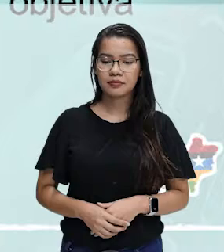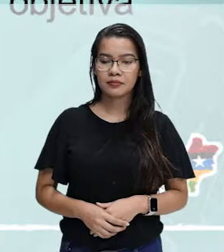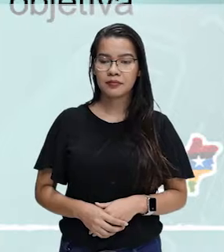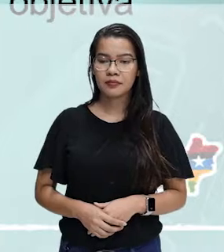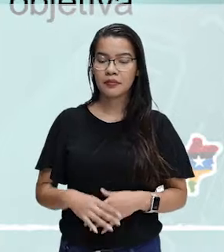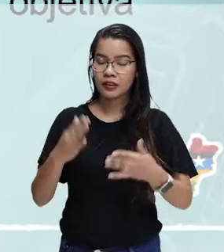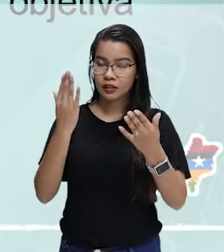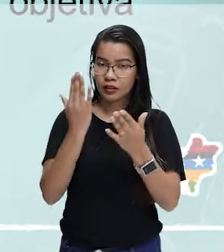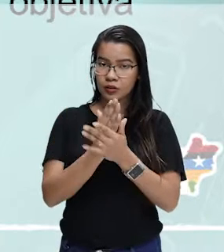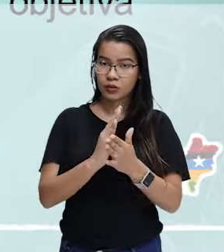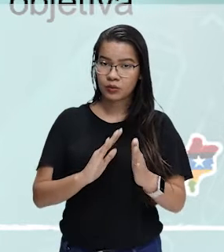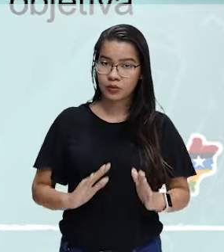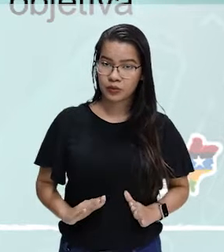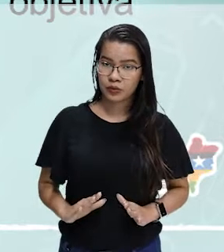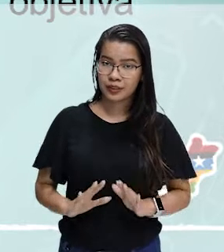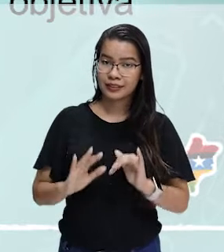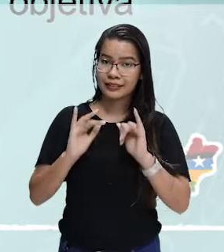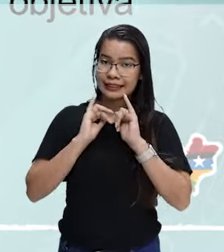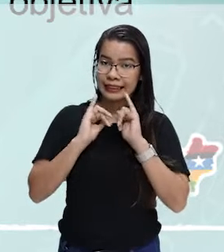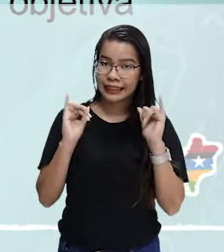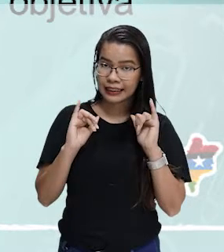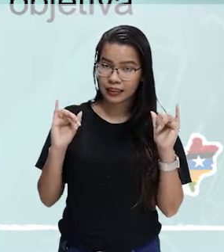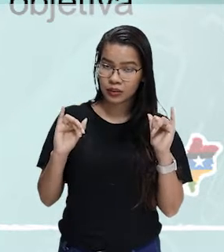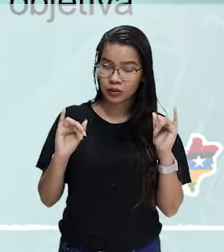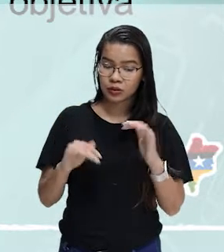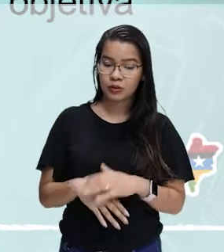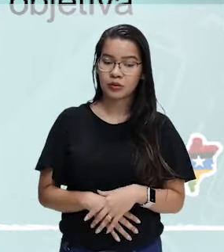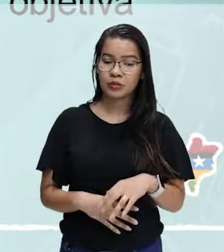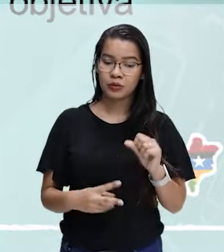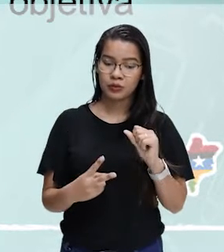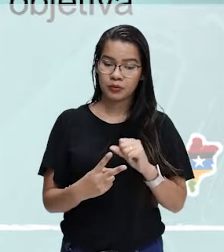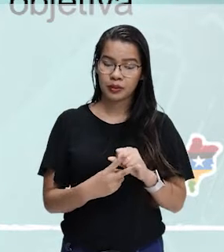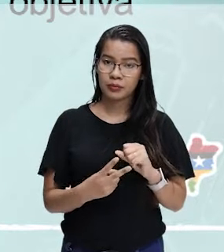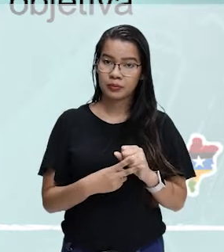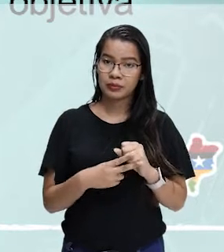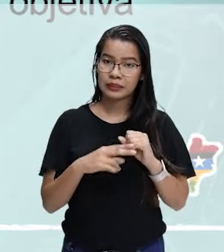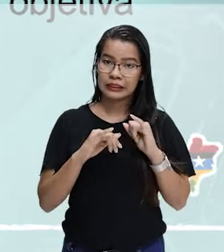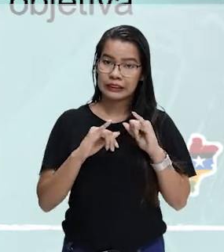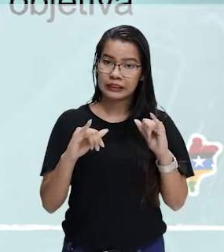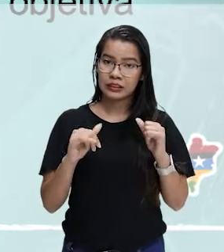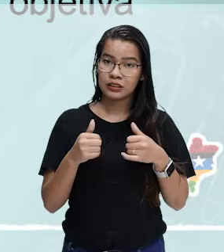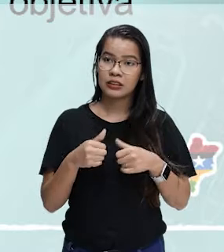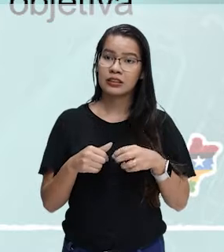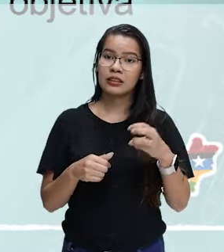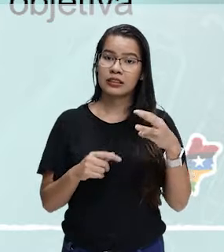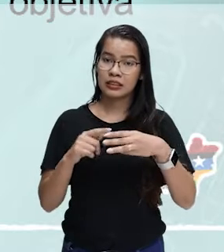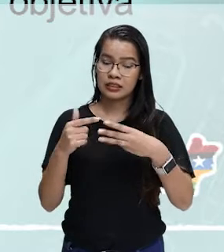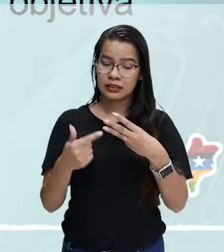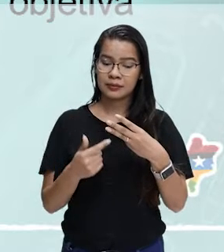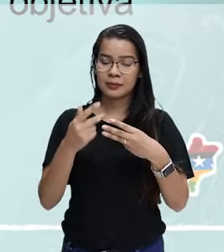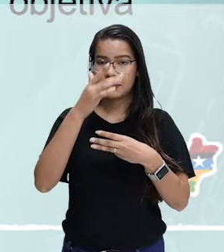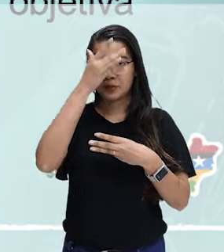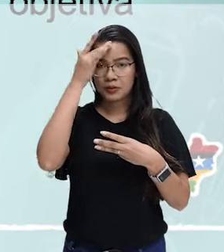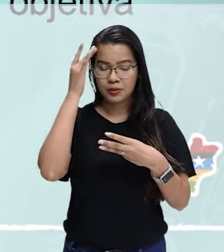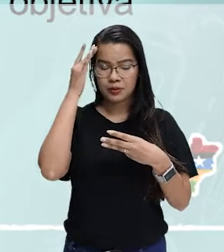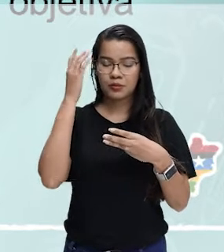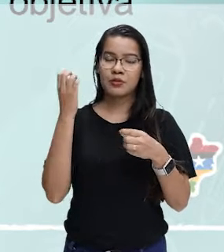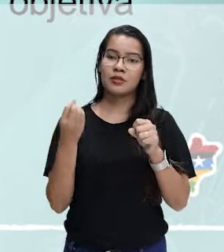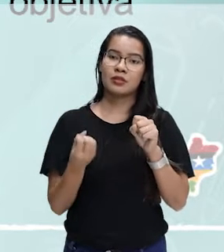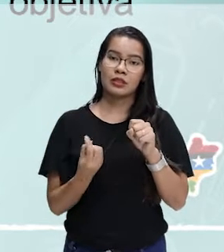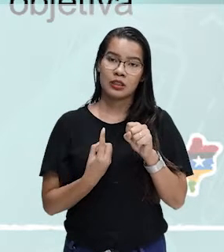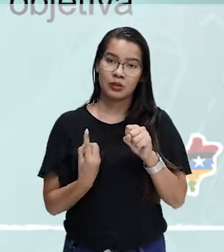E no fim declarou-me. O verbo declarar aí está na terceira pessoa do